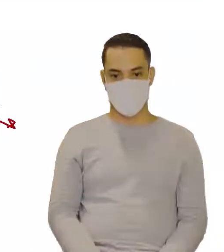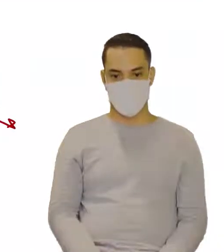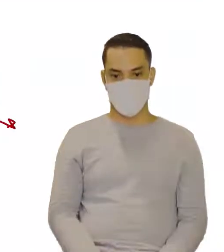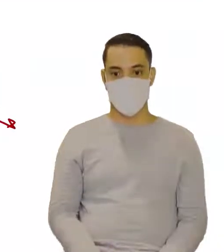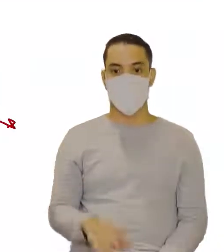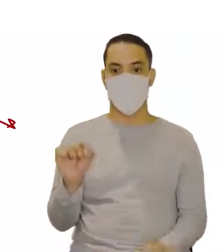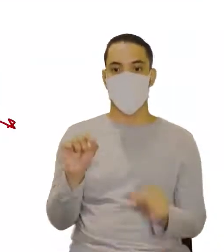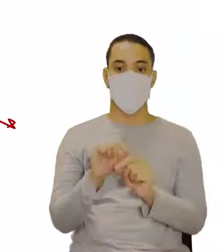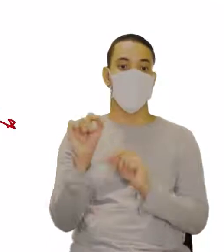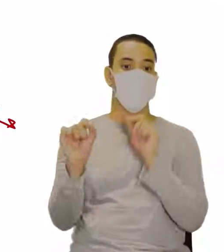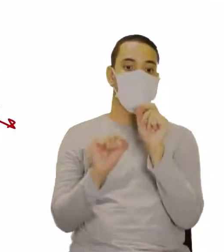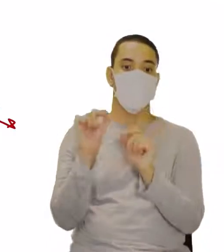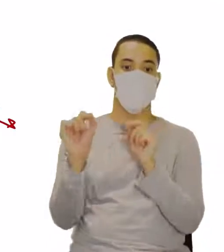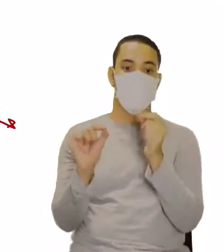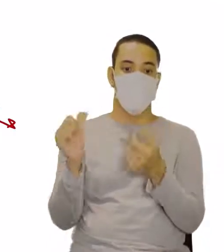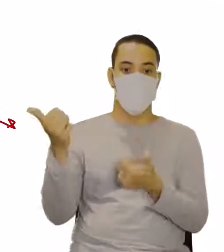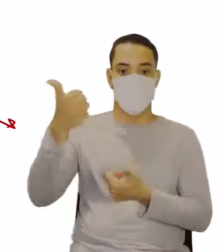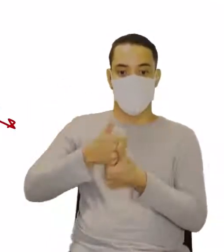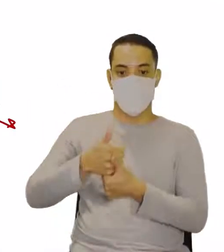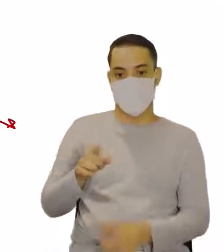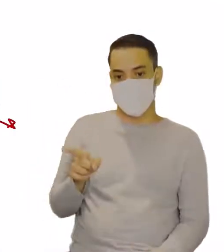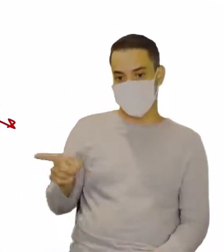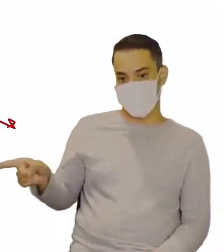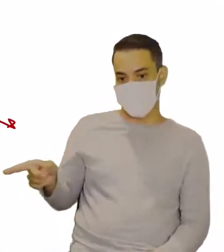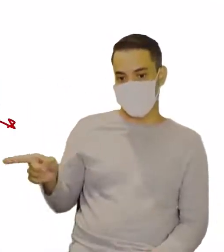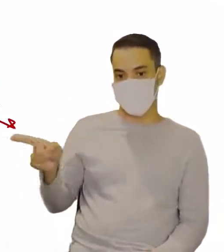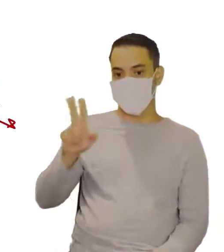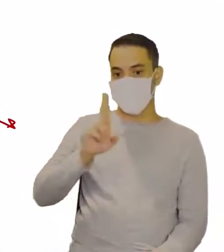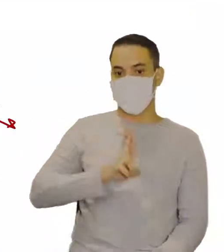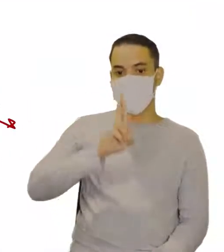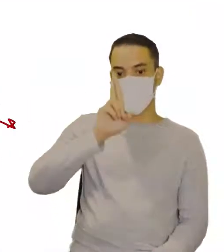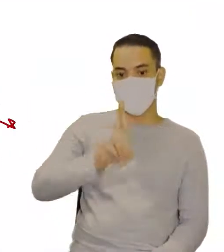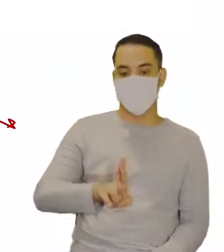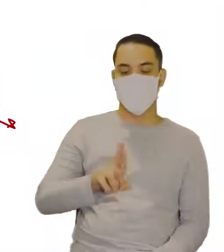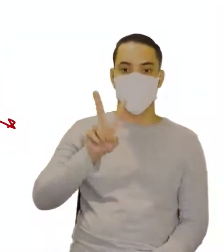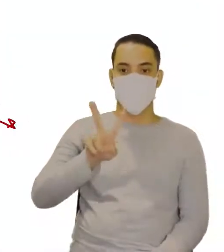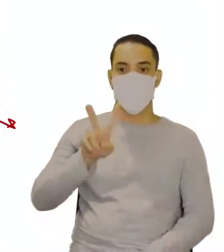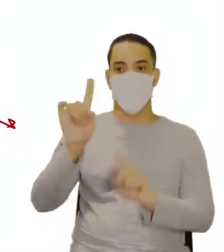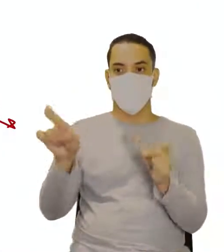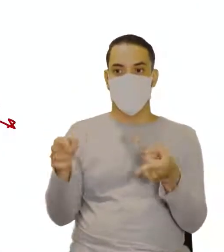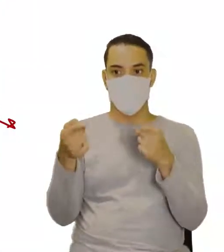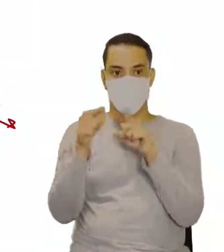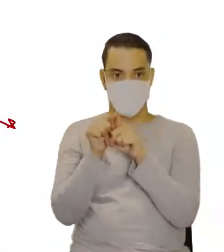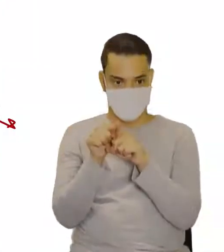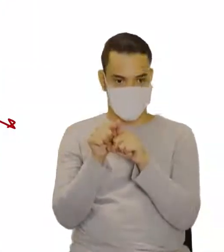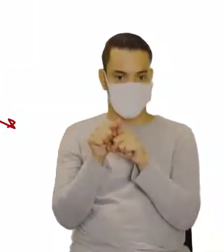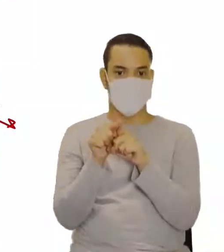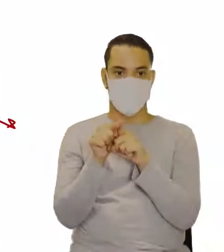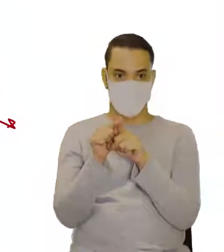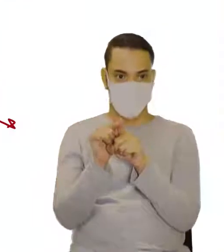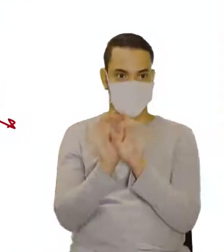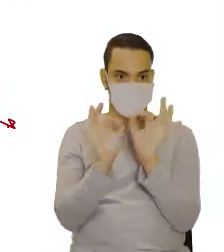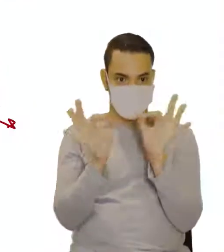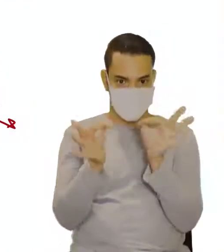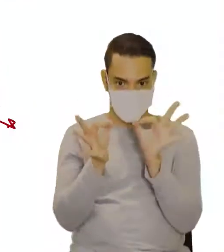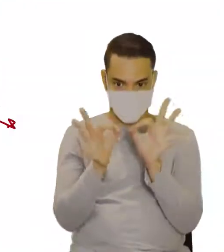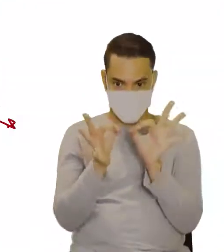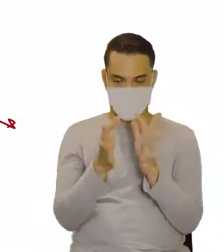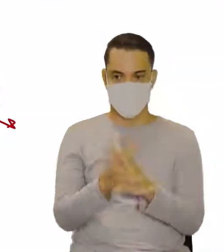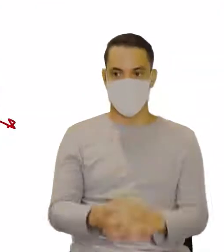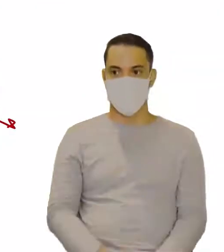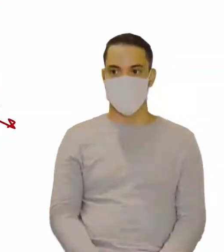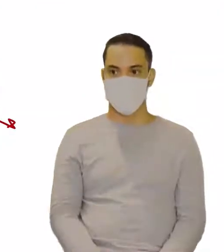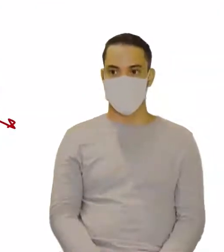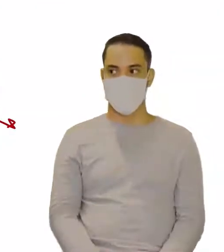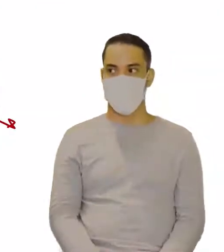E vamos obter ali, ó, um valor de 2 ohms, certinho? Um valor de 2